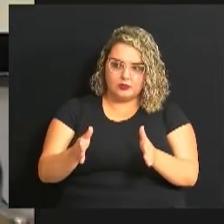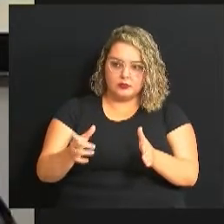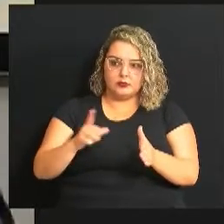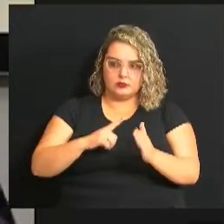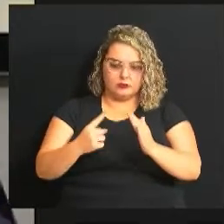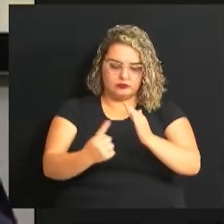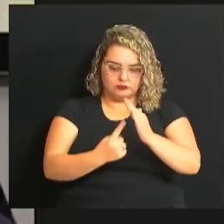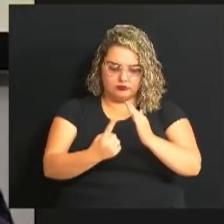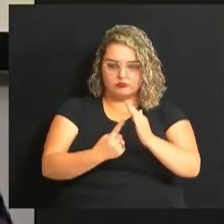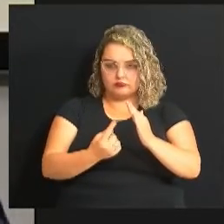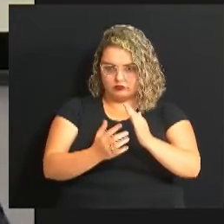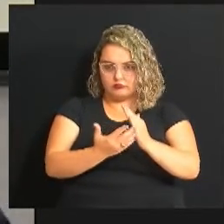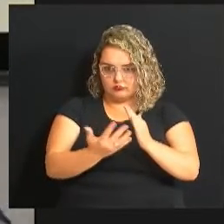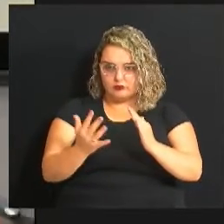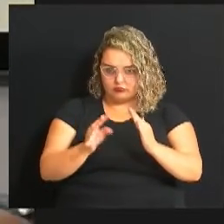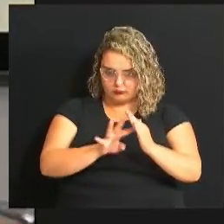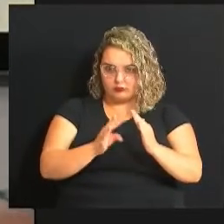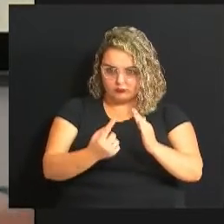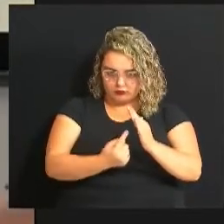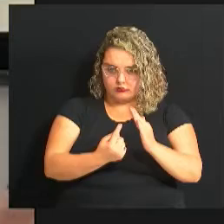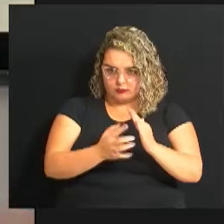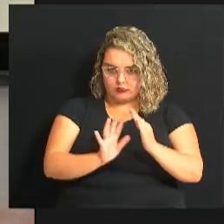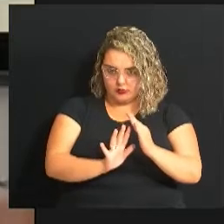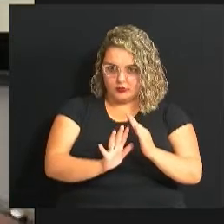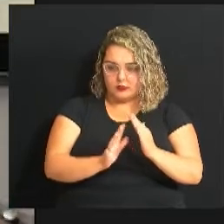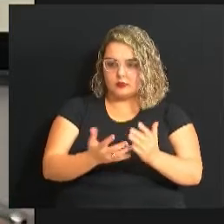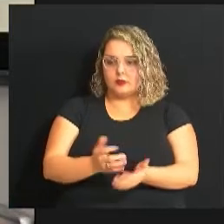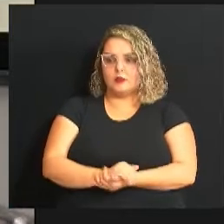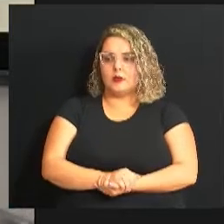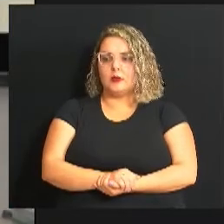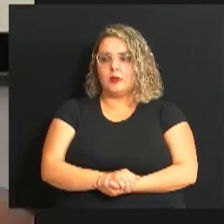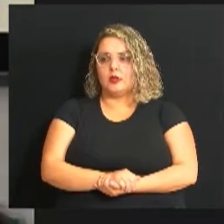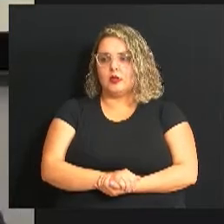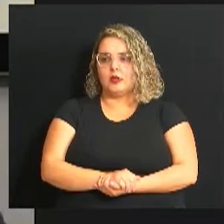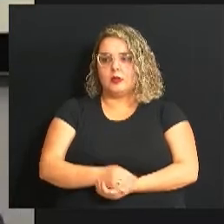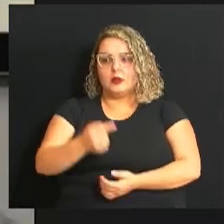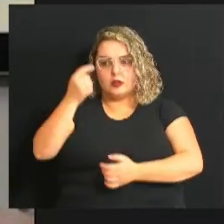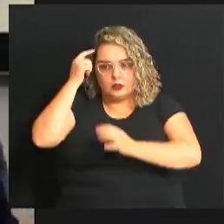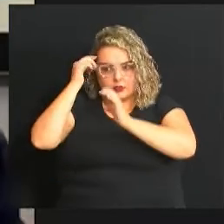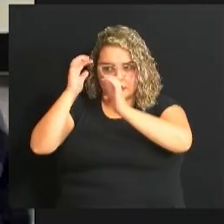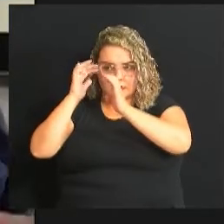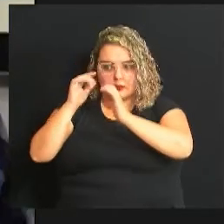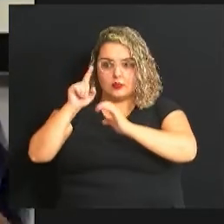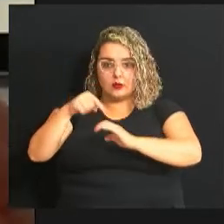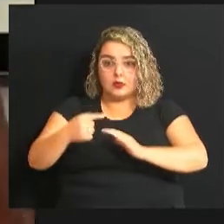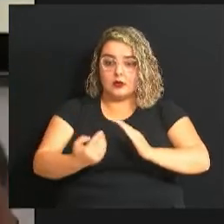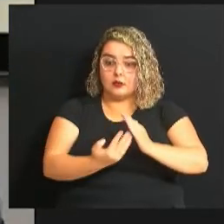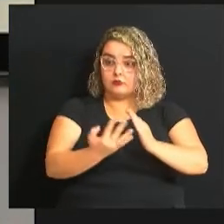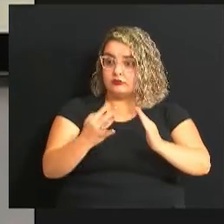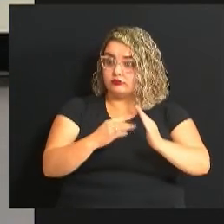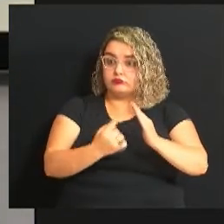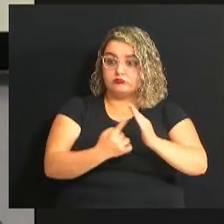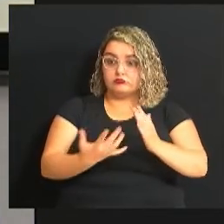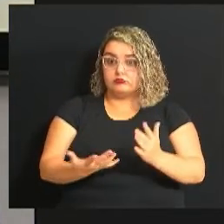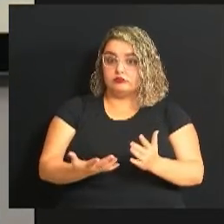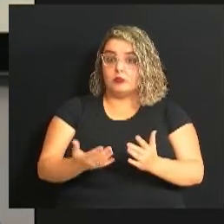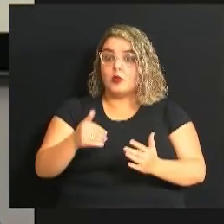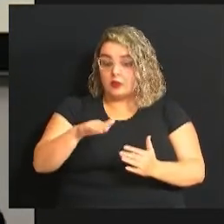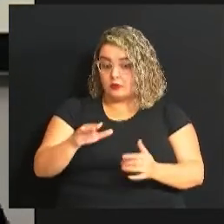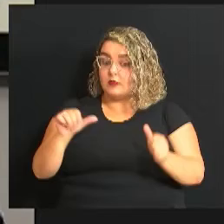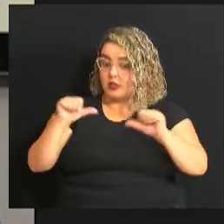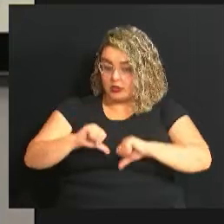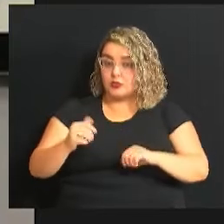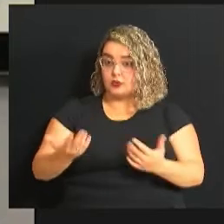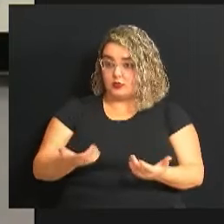social, né? E uma das piores coisas para um cérebro humano é o isolamento social, uma das coisas que mais faz mal, porque a gente